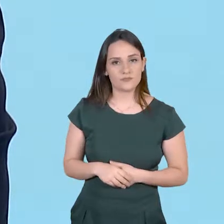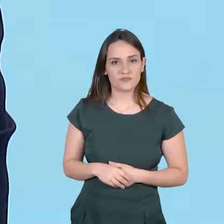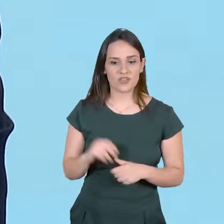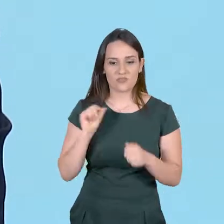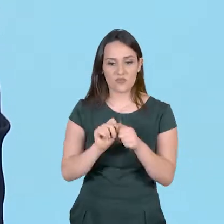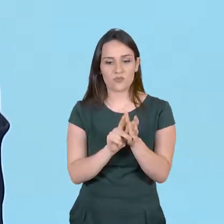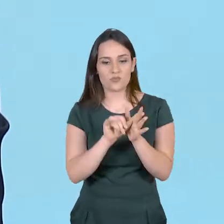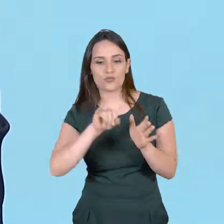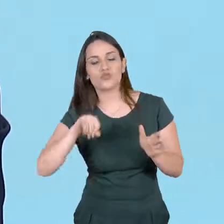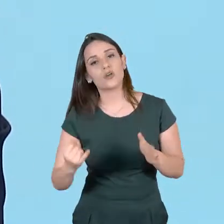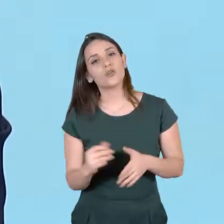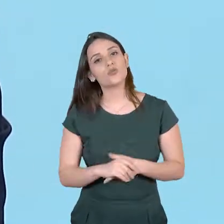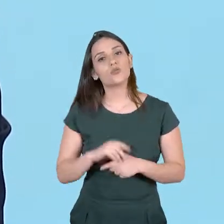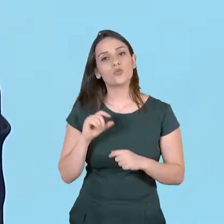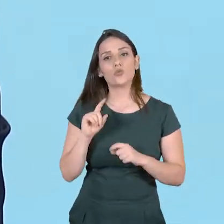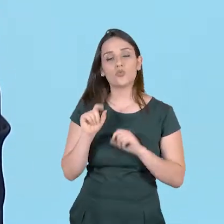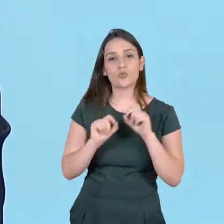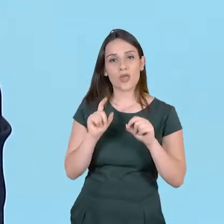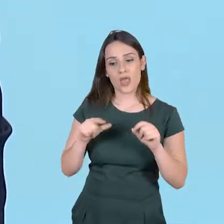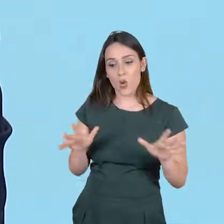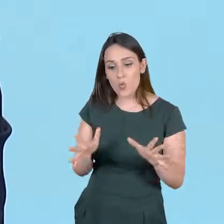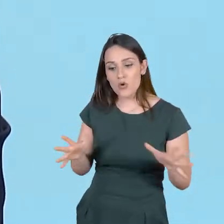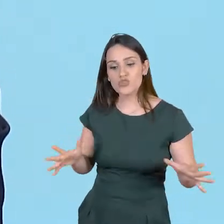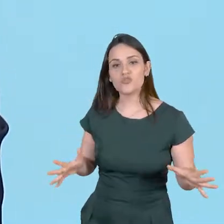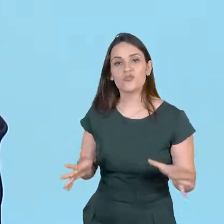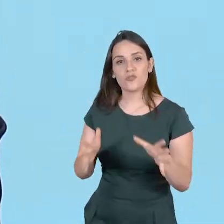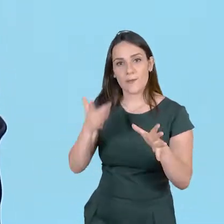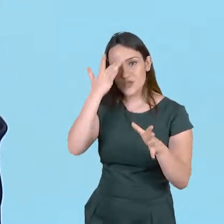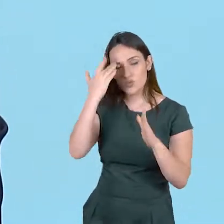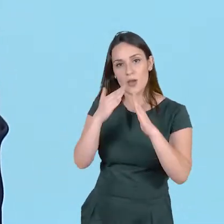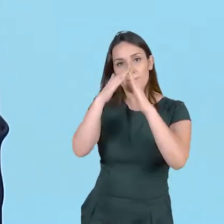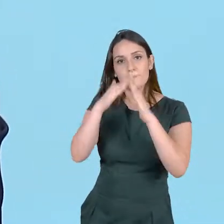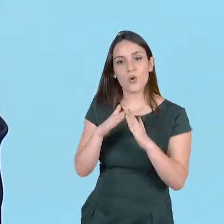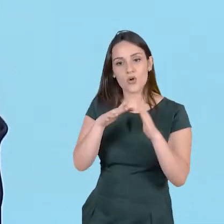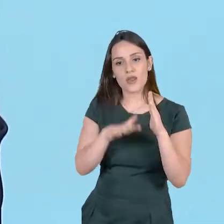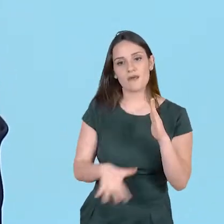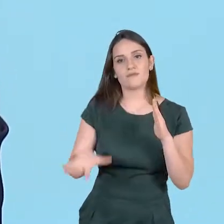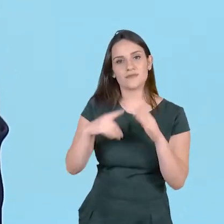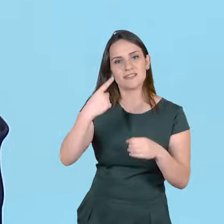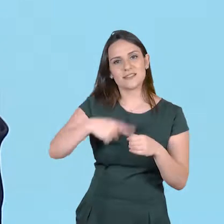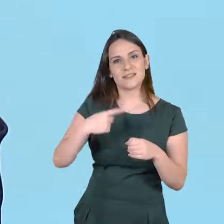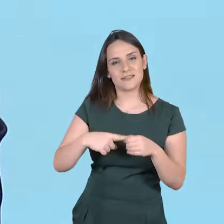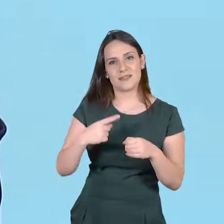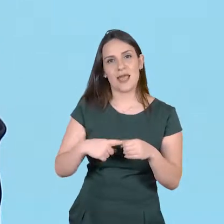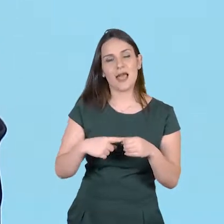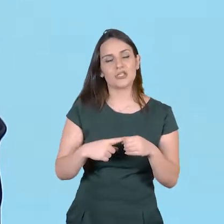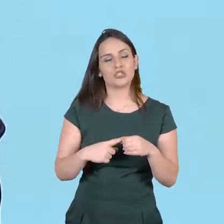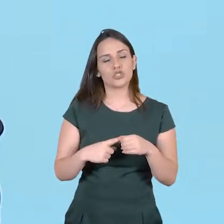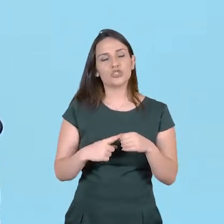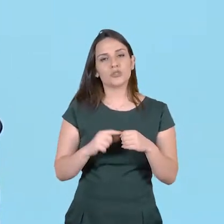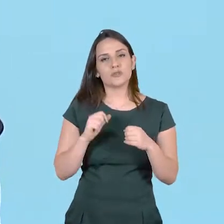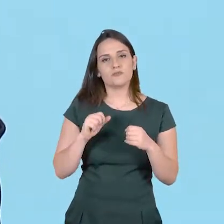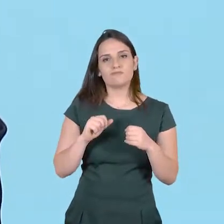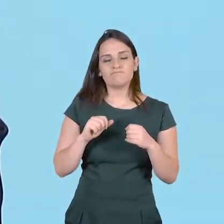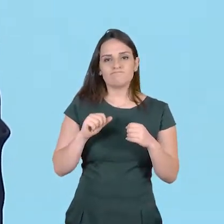programa incentivando a ida para lá de aposentados. Né? Município com uma economia bastante frágil, né?